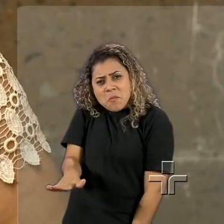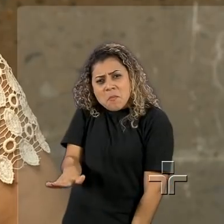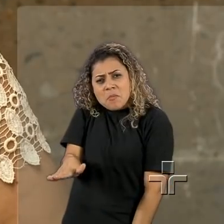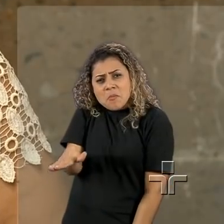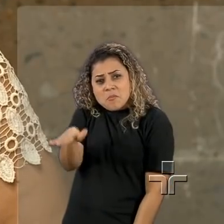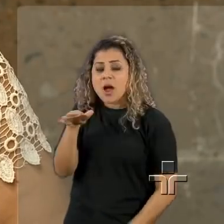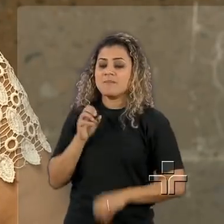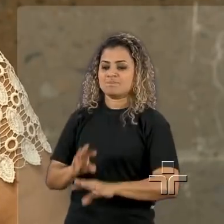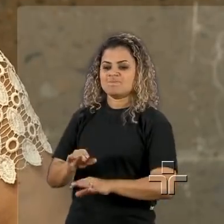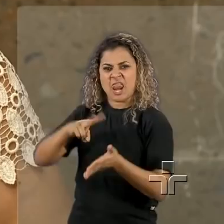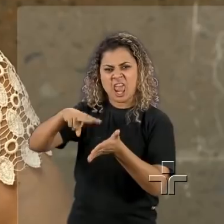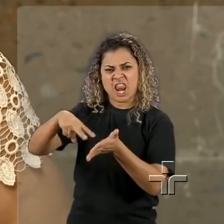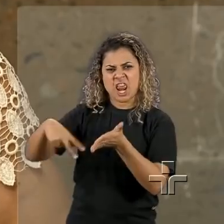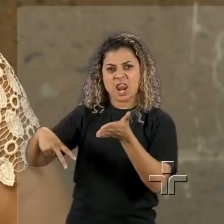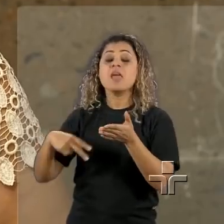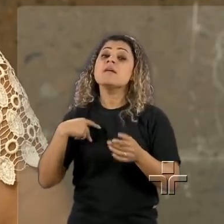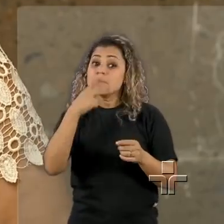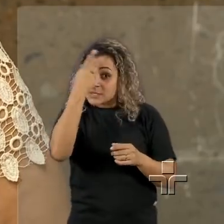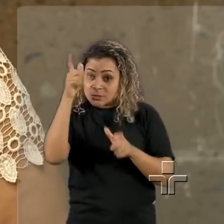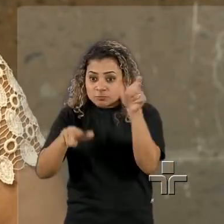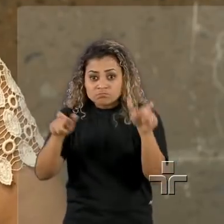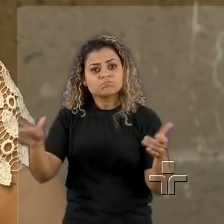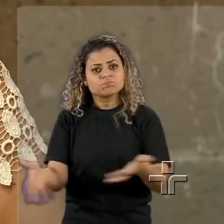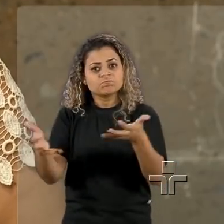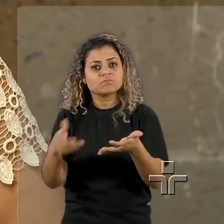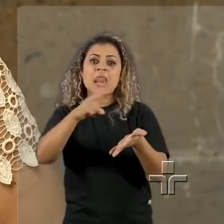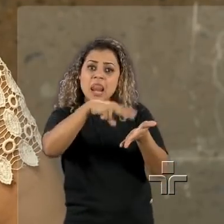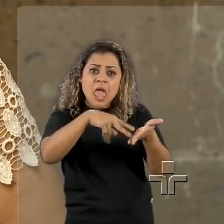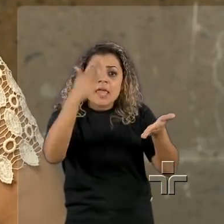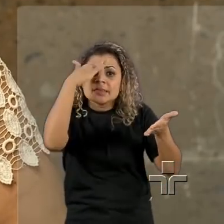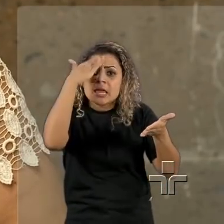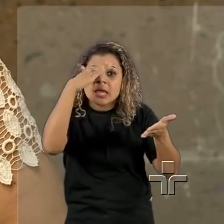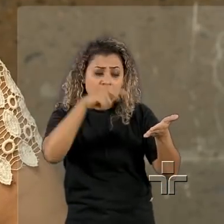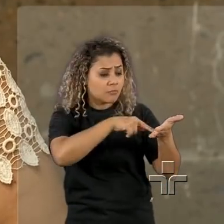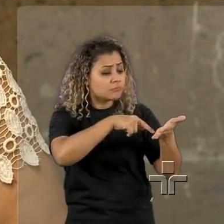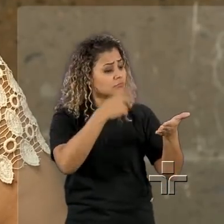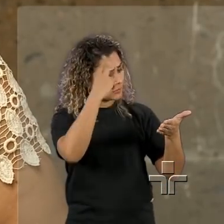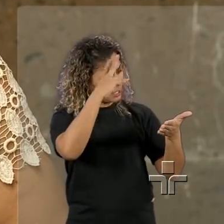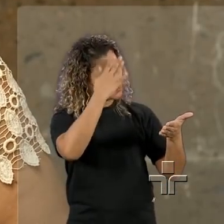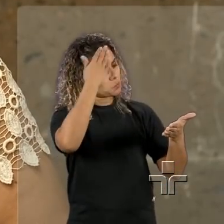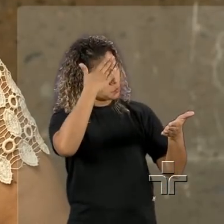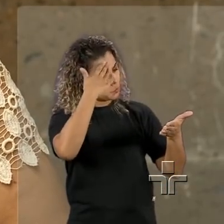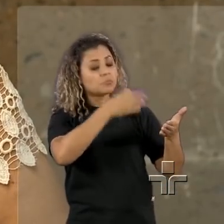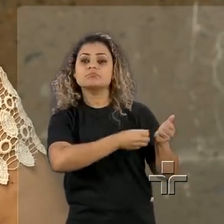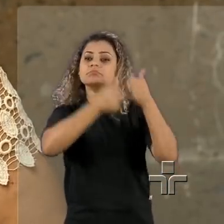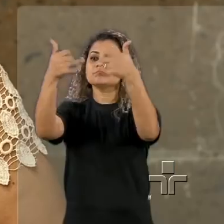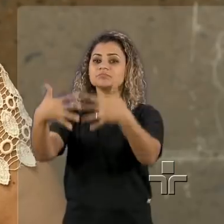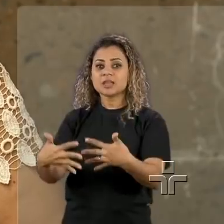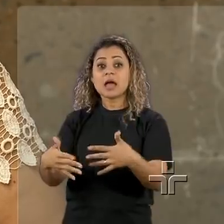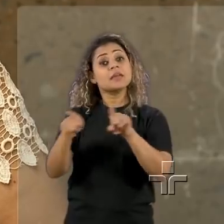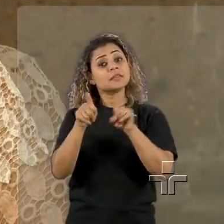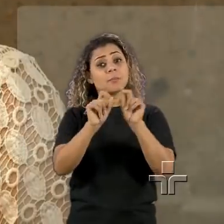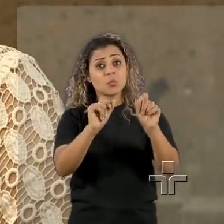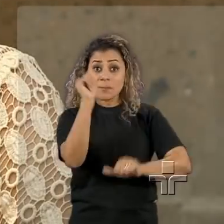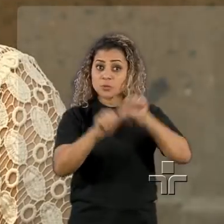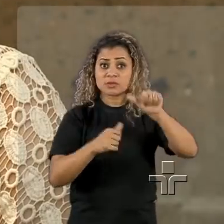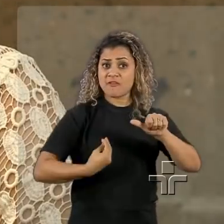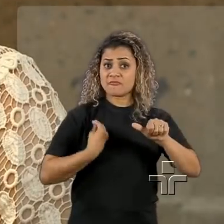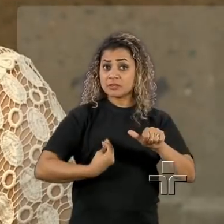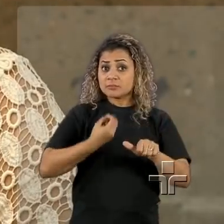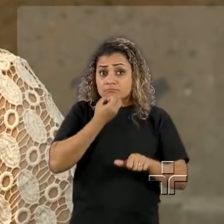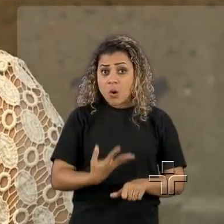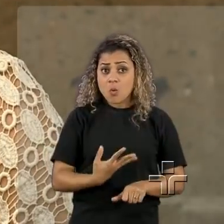o bom desempenho da Rússia na Copa do Mundo tem entusiasmado a população local. Mas o livro ainda é a grande paixão do